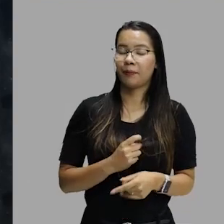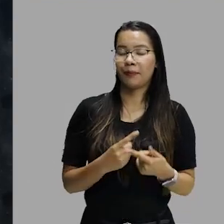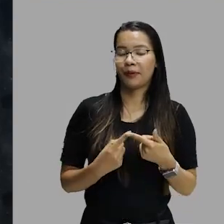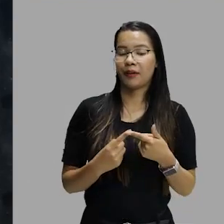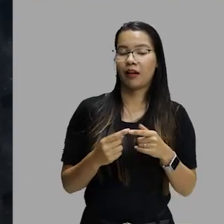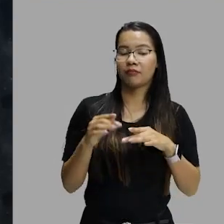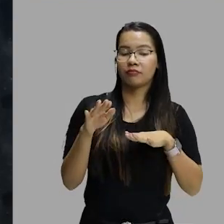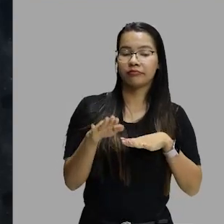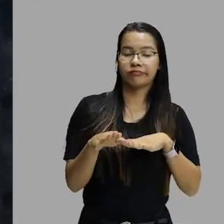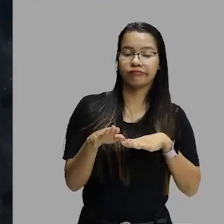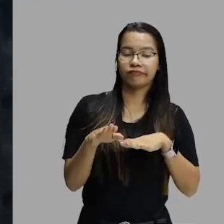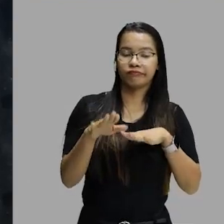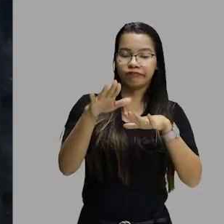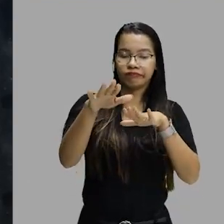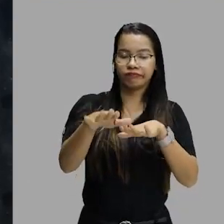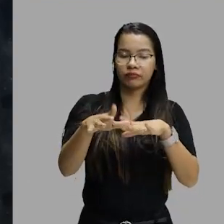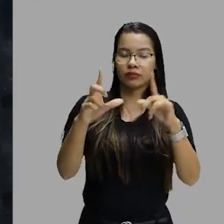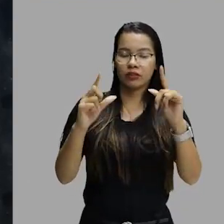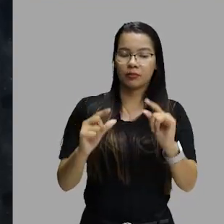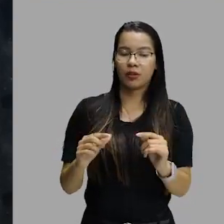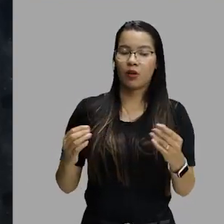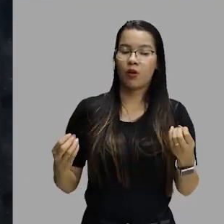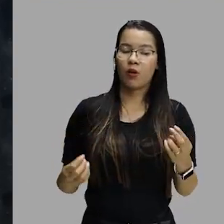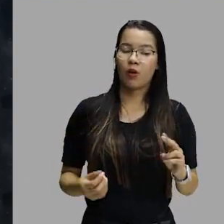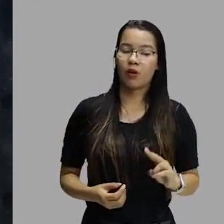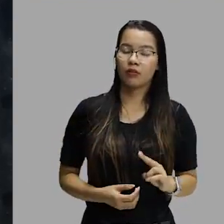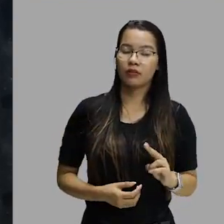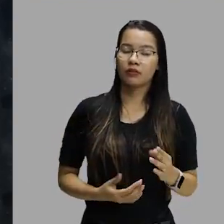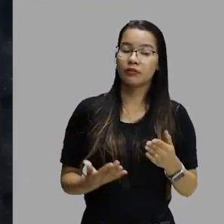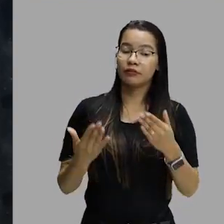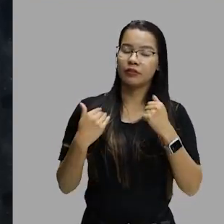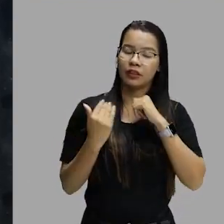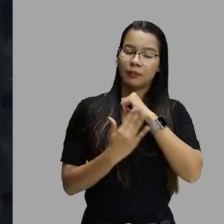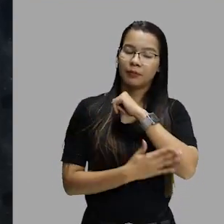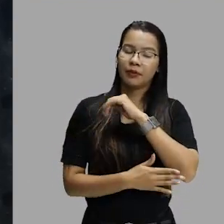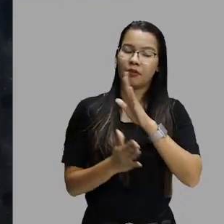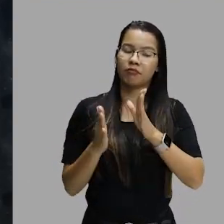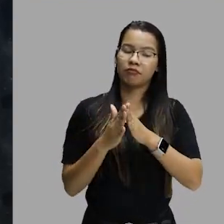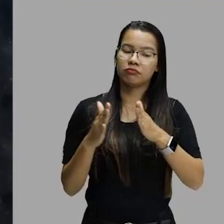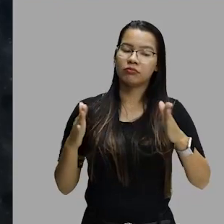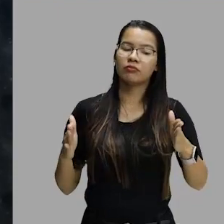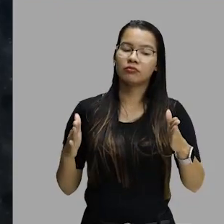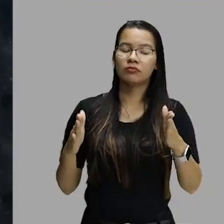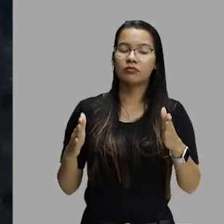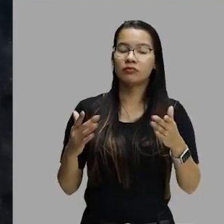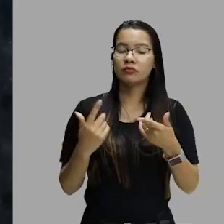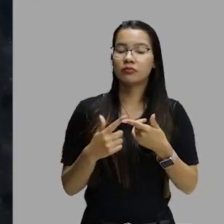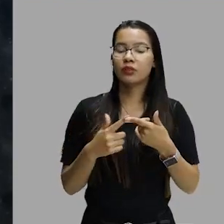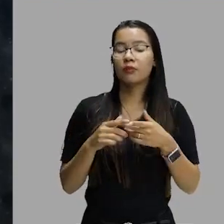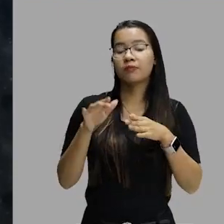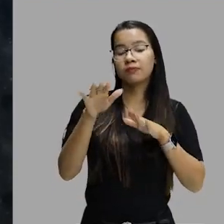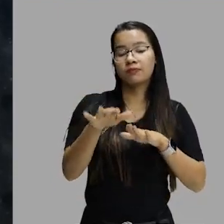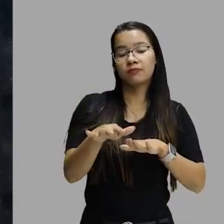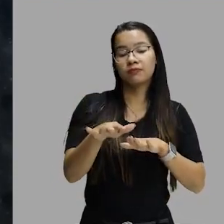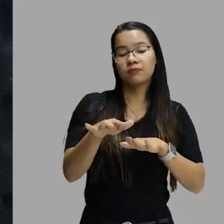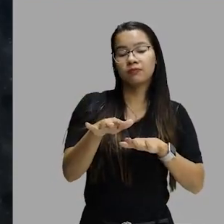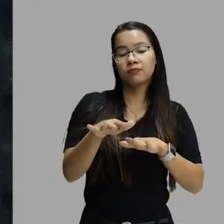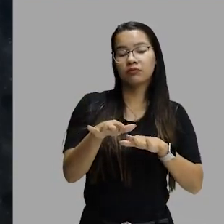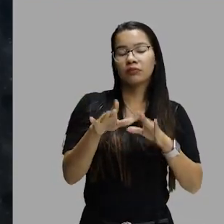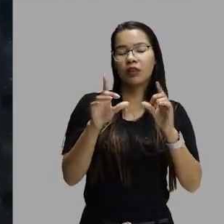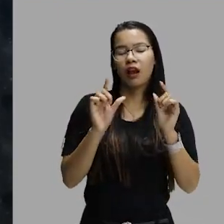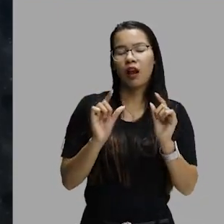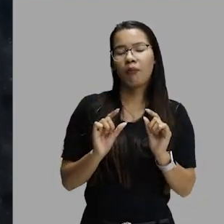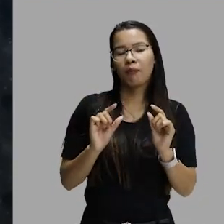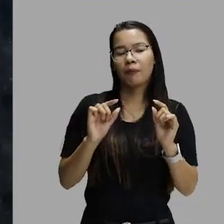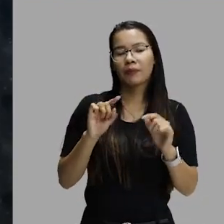pois o trânsito diminuiu. Ou ainda, venha pela via expressa, pois o trânsito